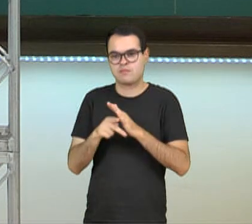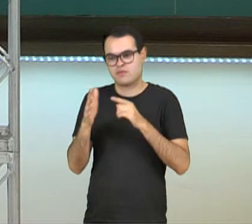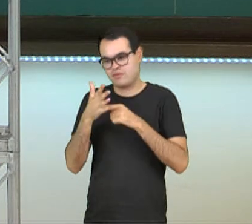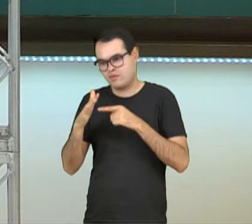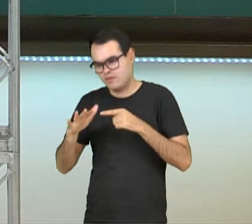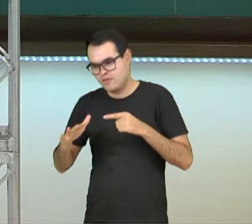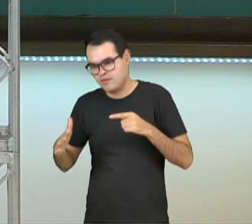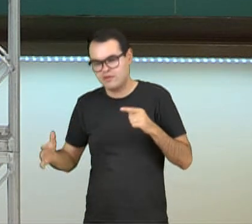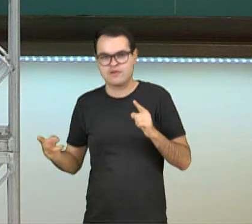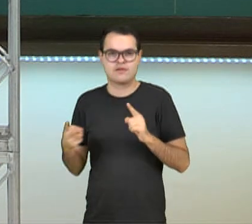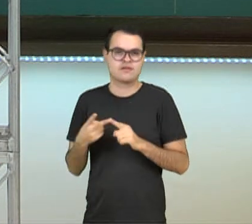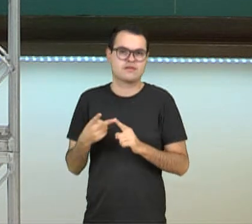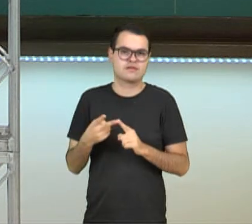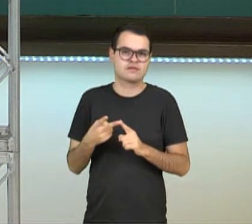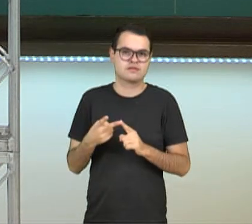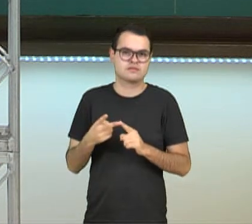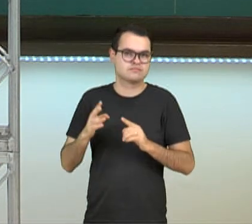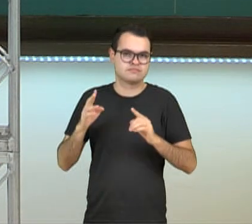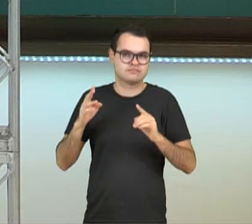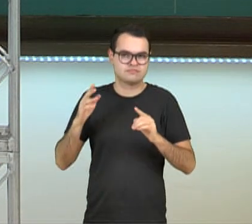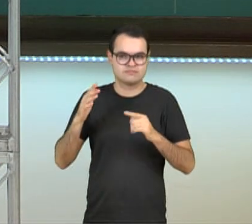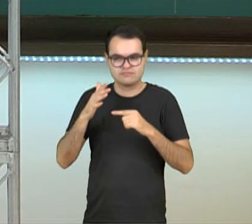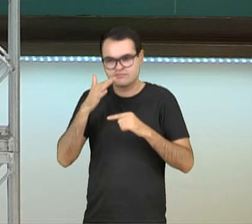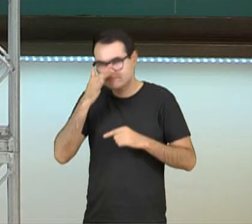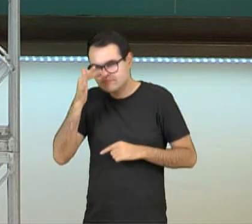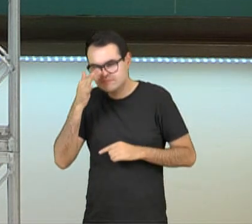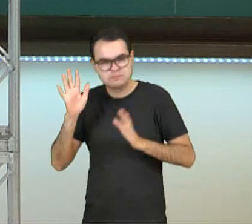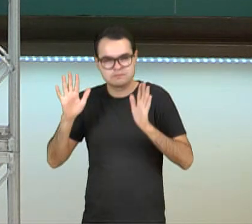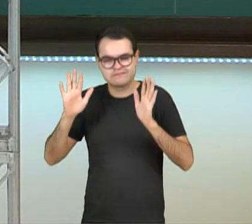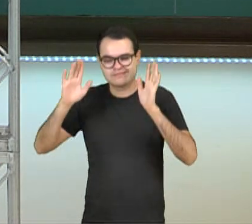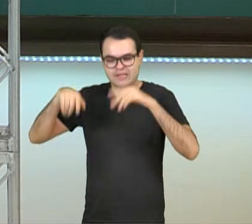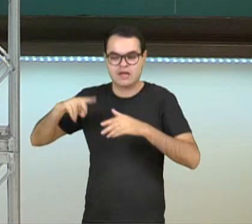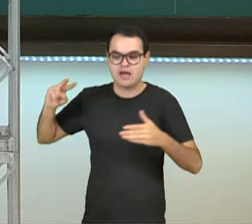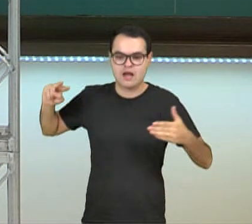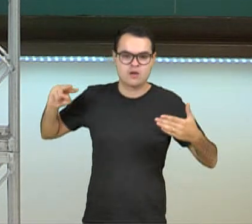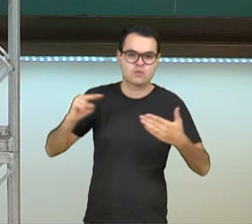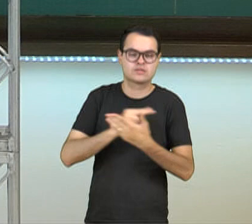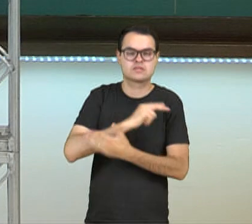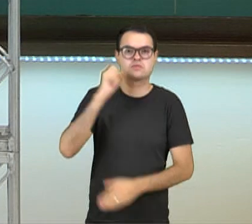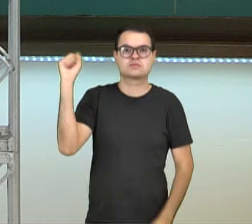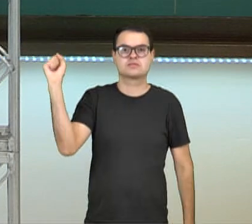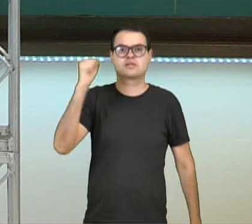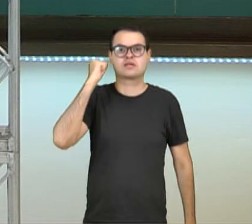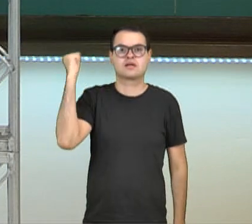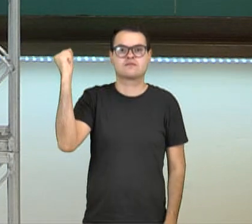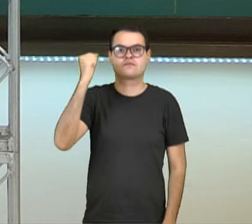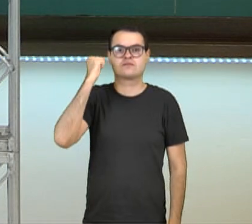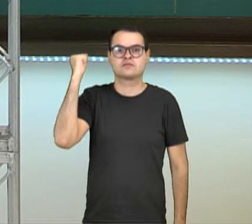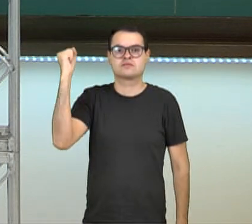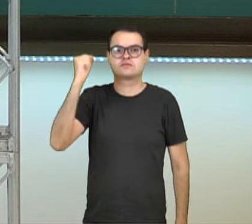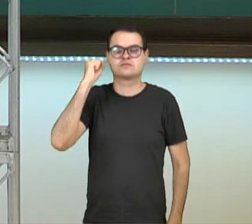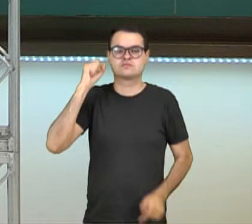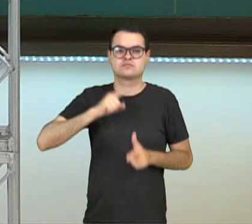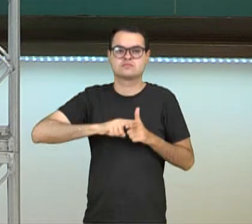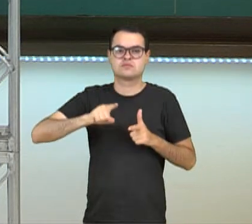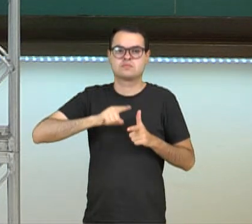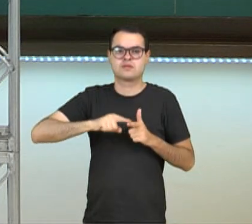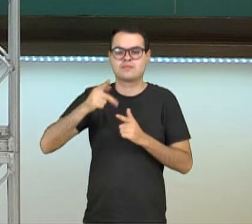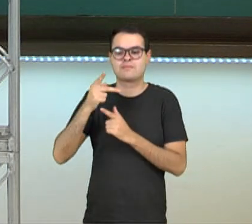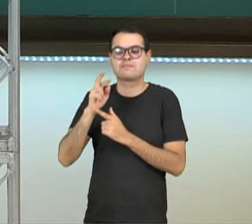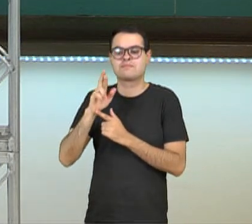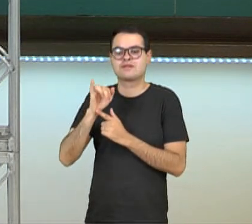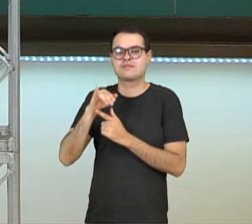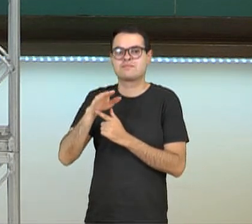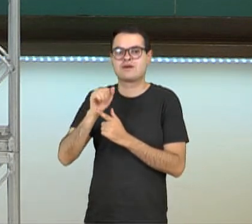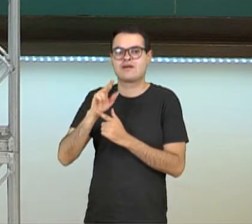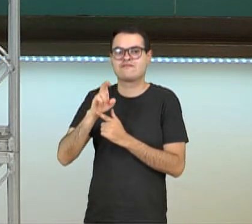ano. Foi um acontecimento gravíssimo, tá? Que desencadeou assim uma onda de